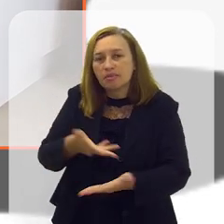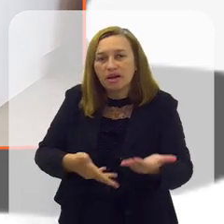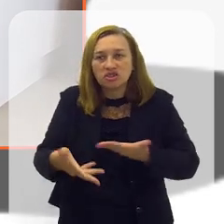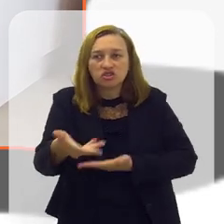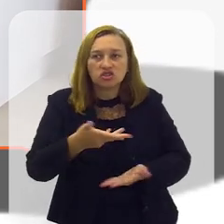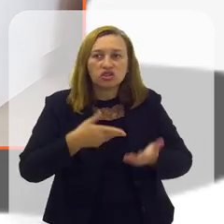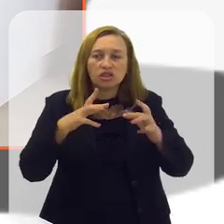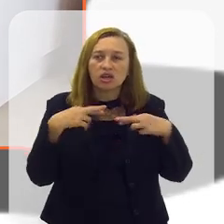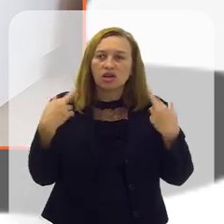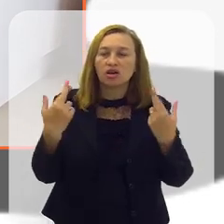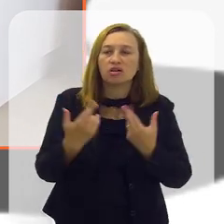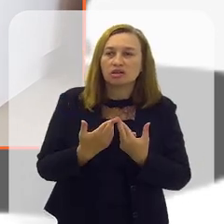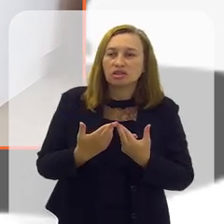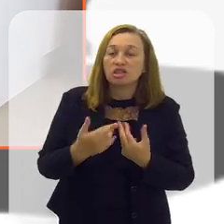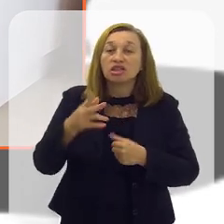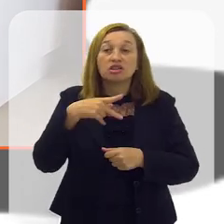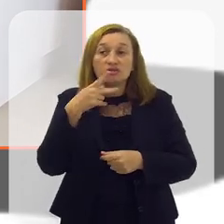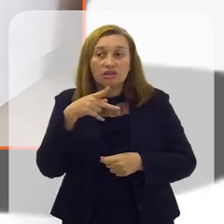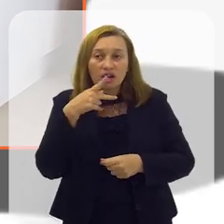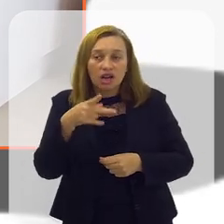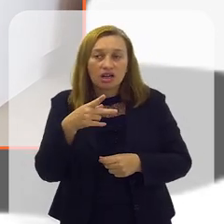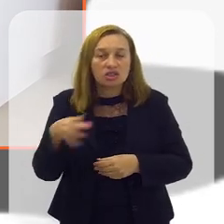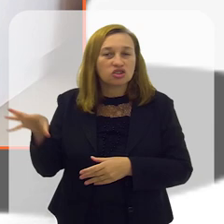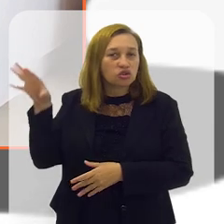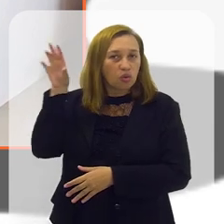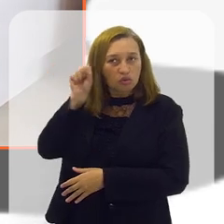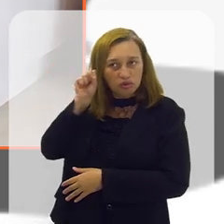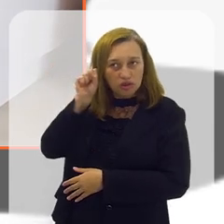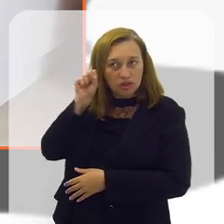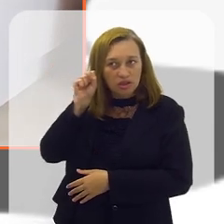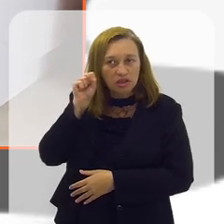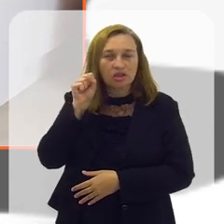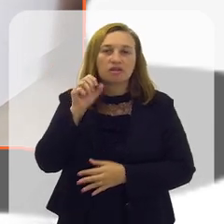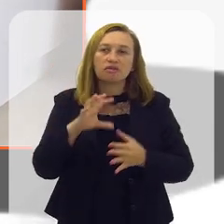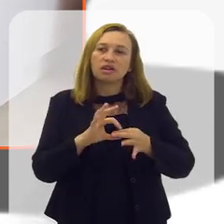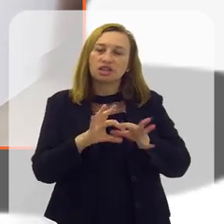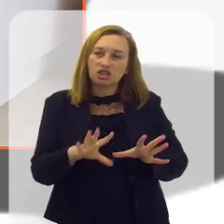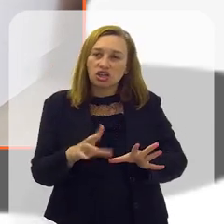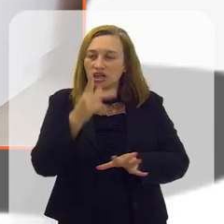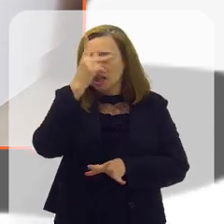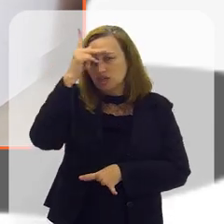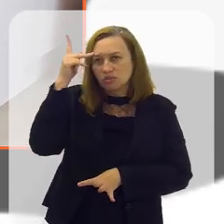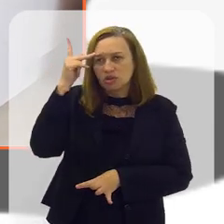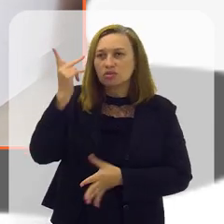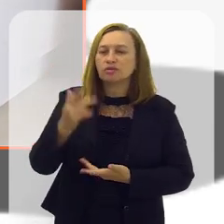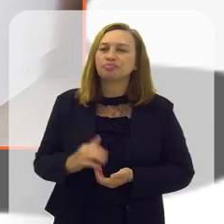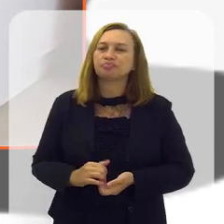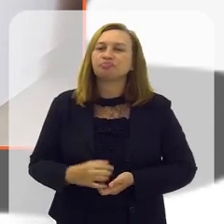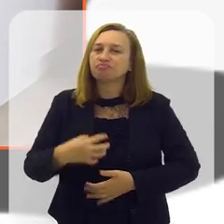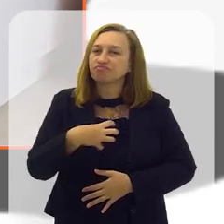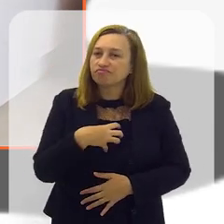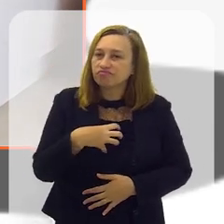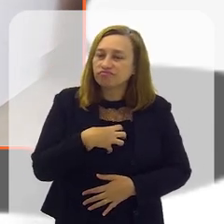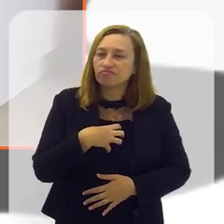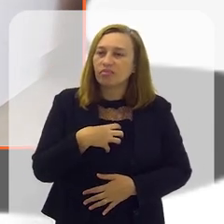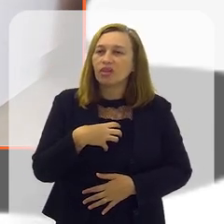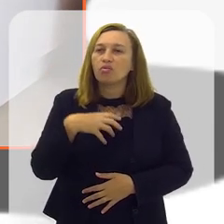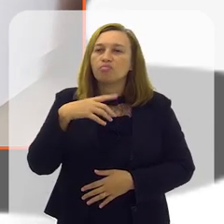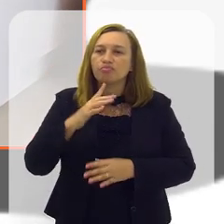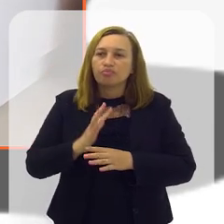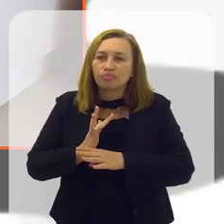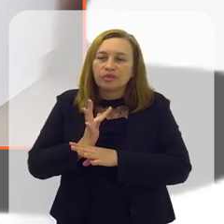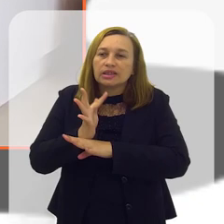partilha nas reuniões de falar e de escutar que vai permitindo com que as pessoas